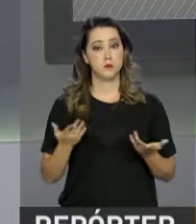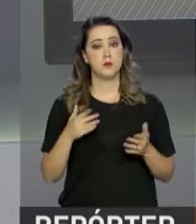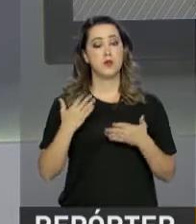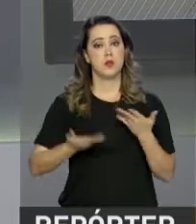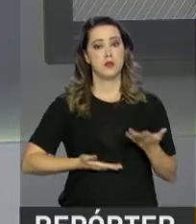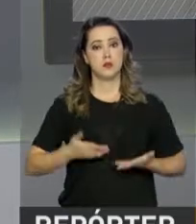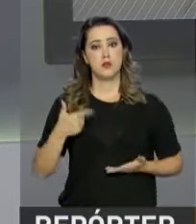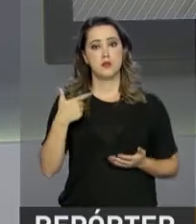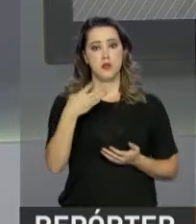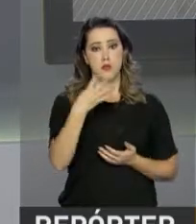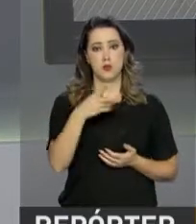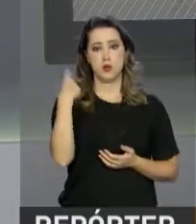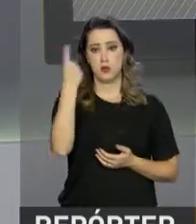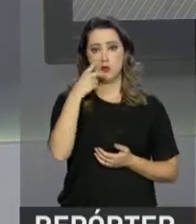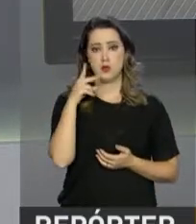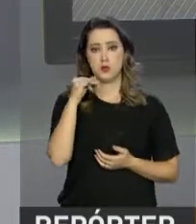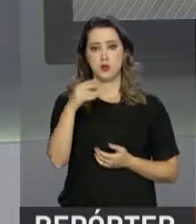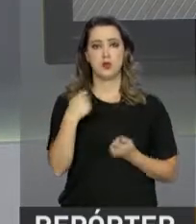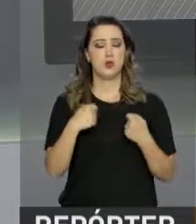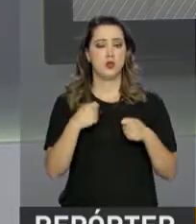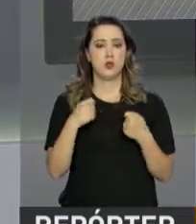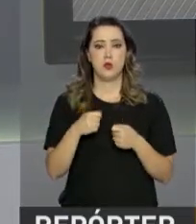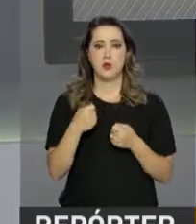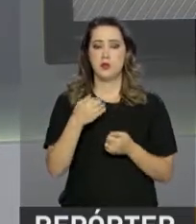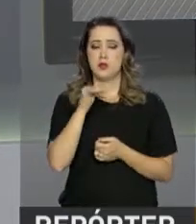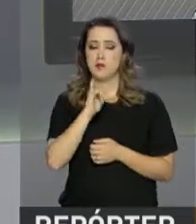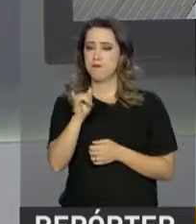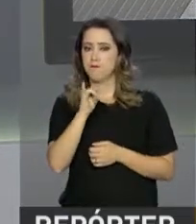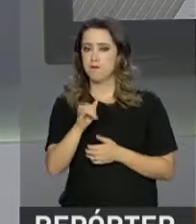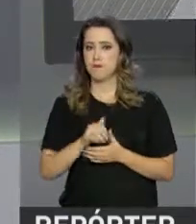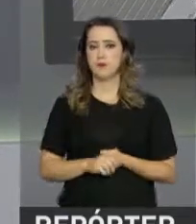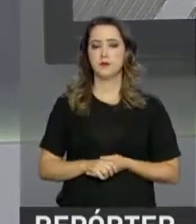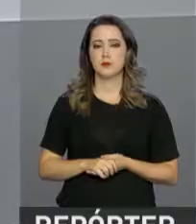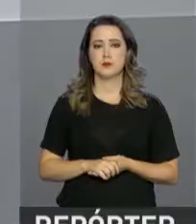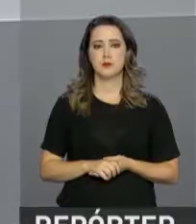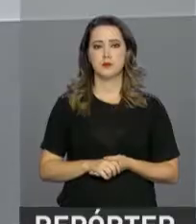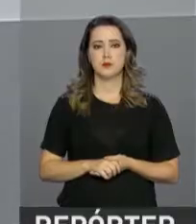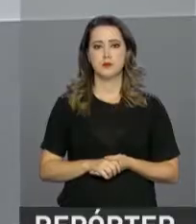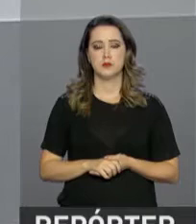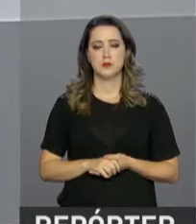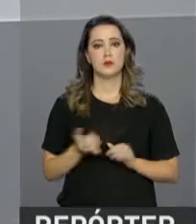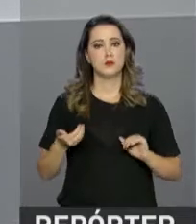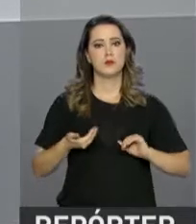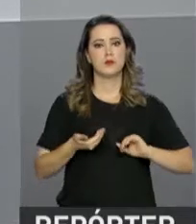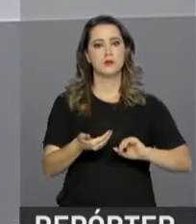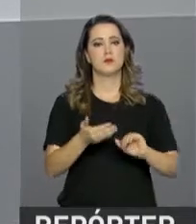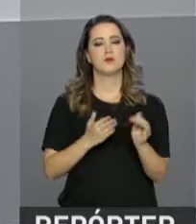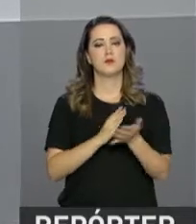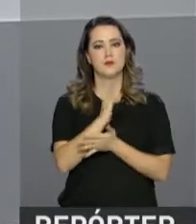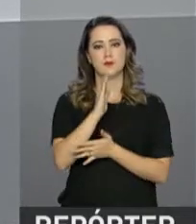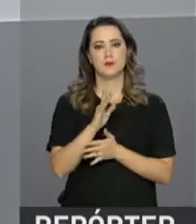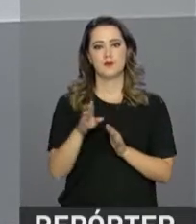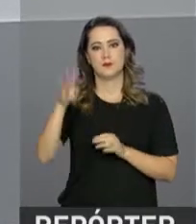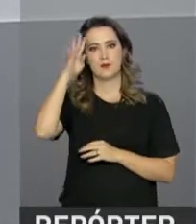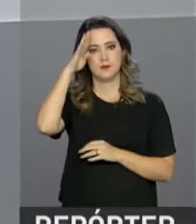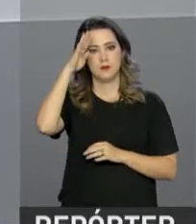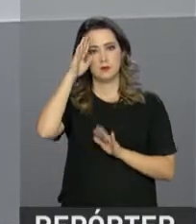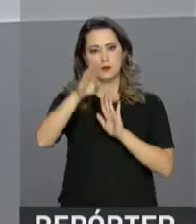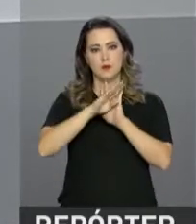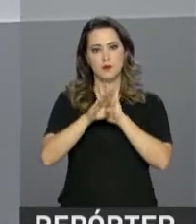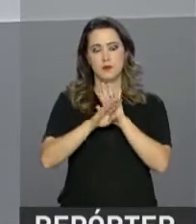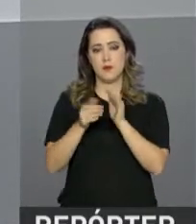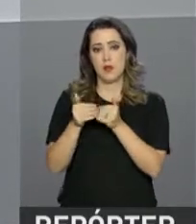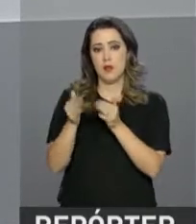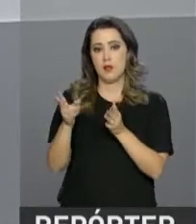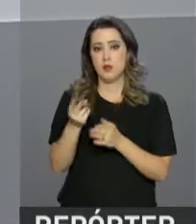serviço funciona 24 horas por dia e não precisa de identificação o congresso nacional aprovou nesta quarta-feira um projeto